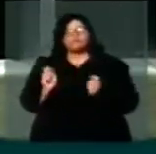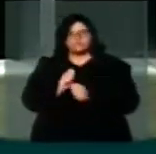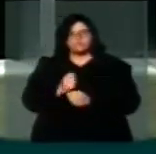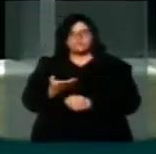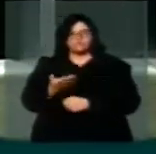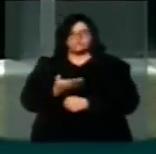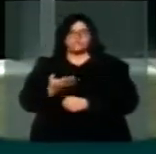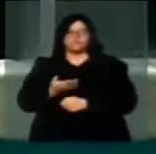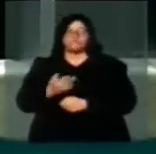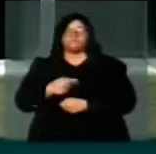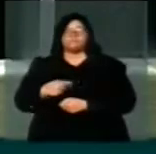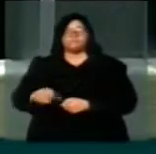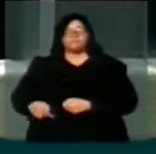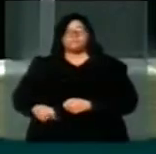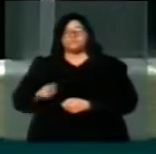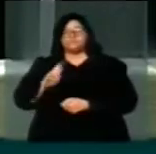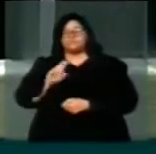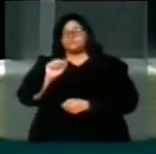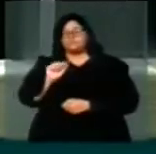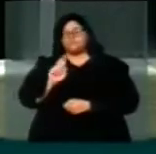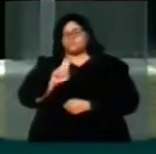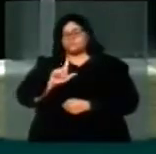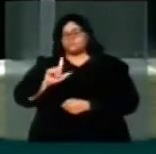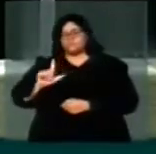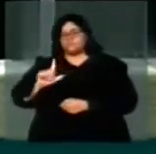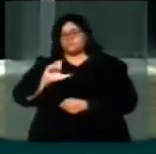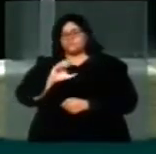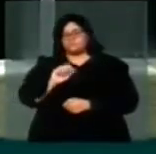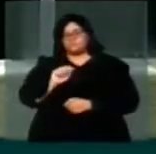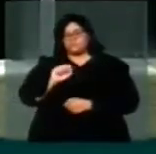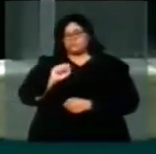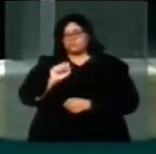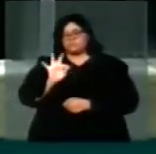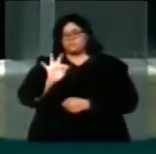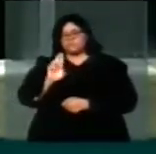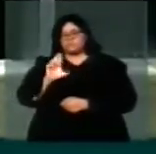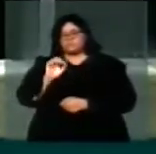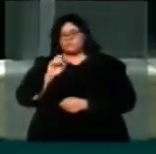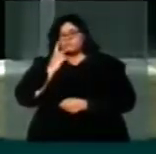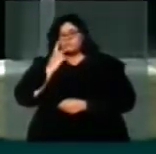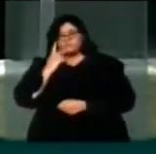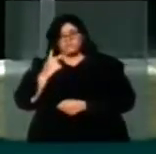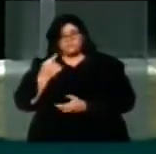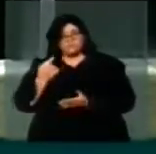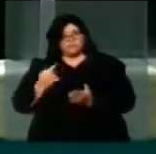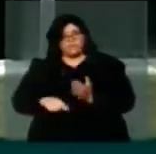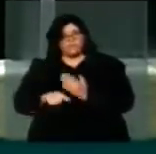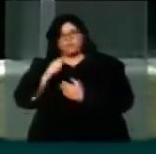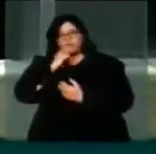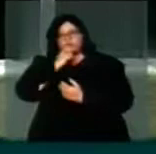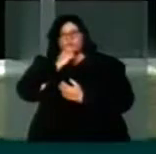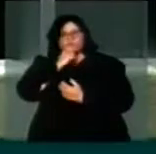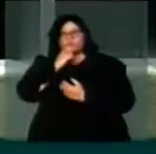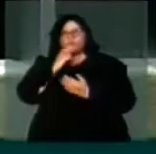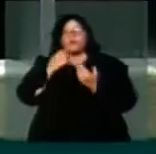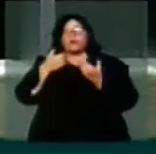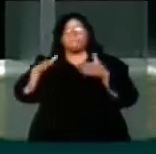Raul Castro adverte, o bloqueio ainda não foi quebrado. Entende? Continua o